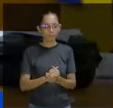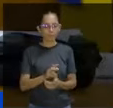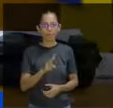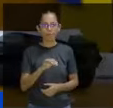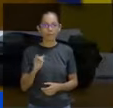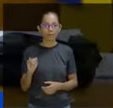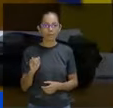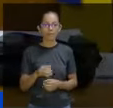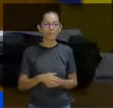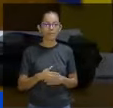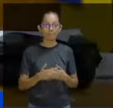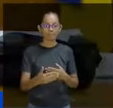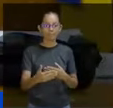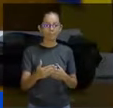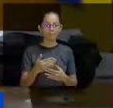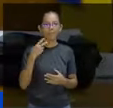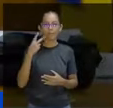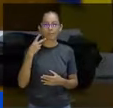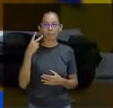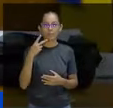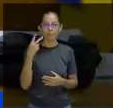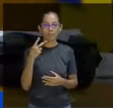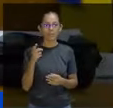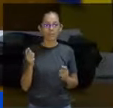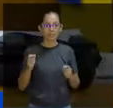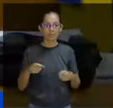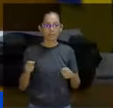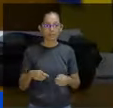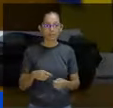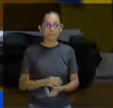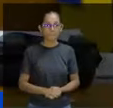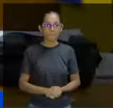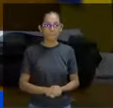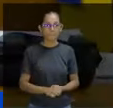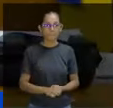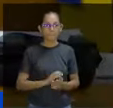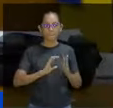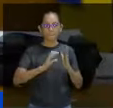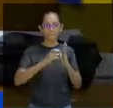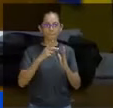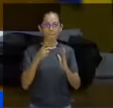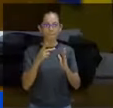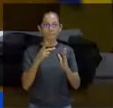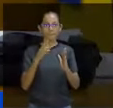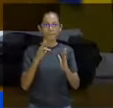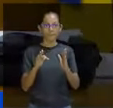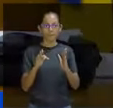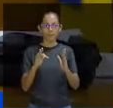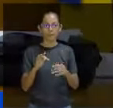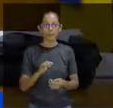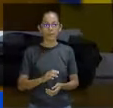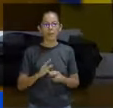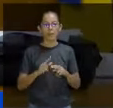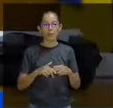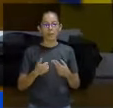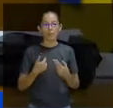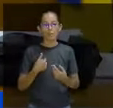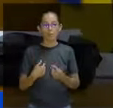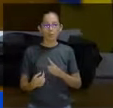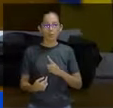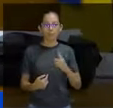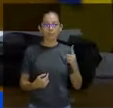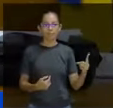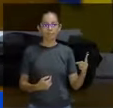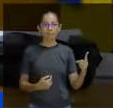para vereador agora deste ano, ela vai concorrer pelo PT, eu vou me afastar, então vou me afastar ao